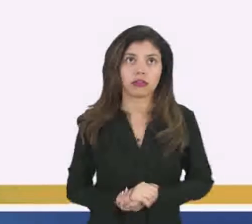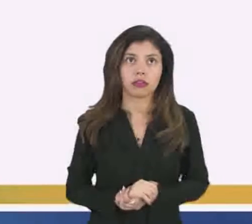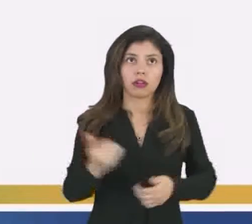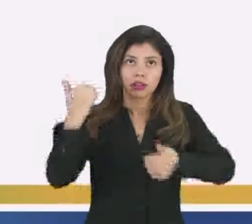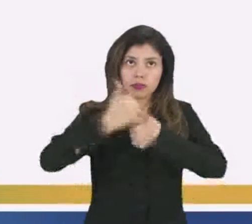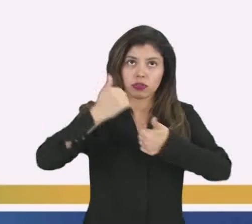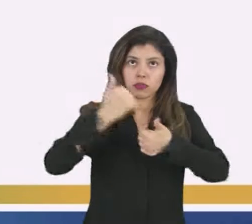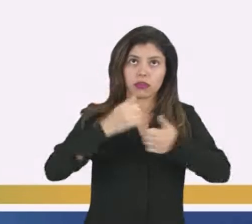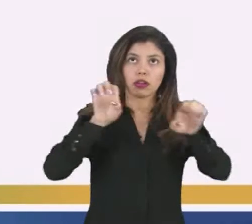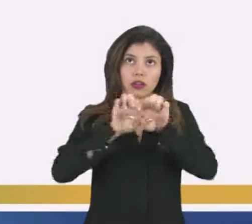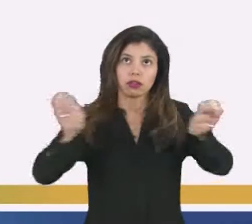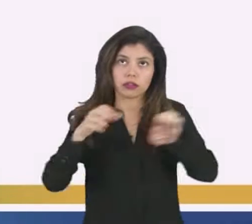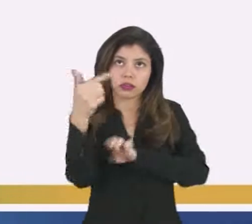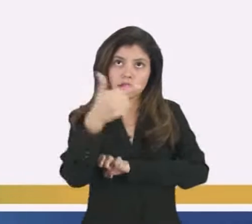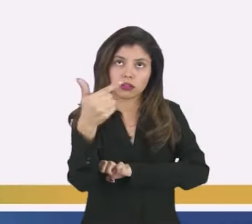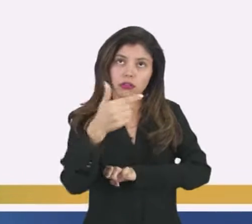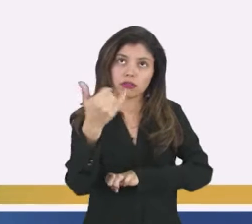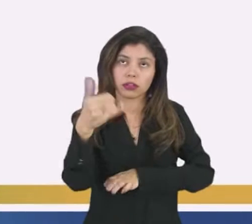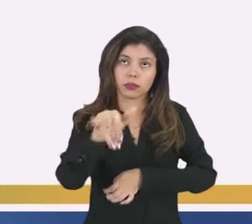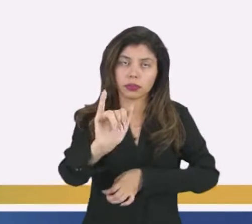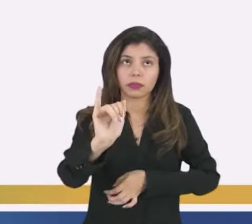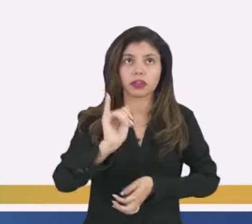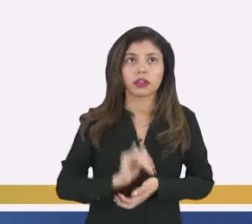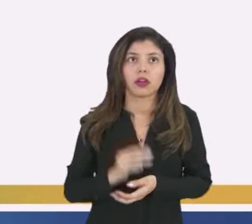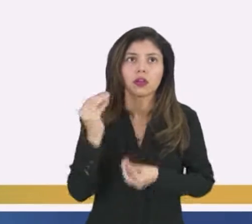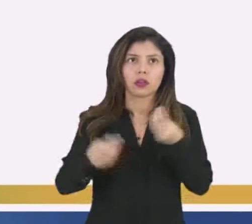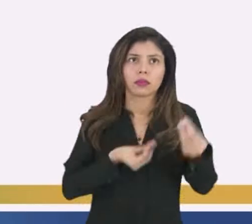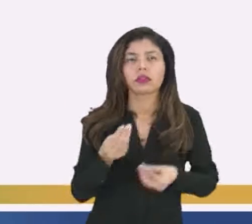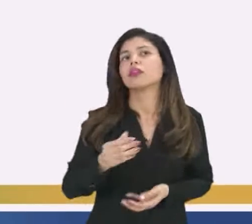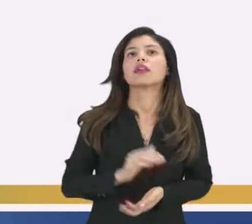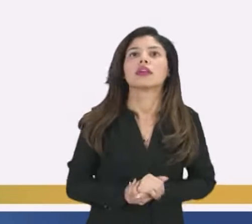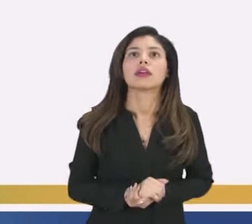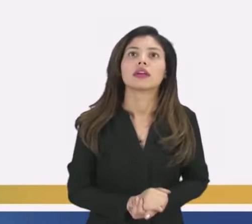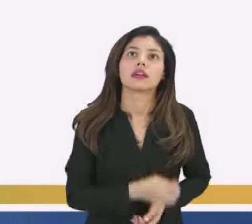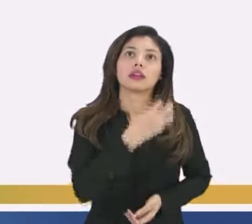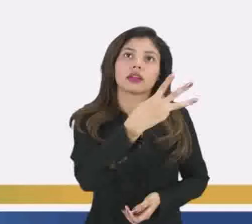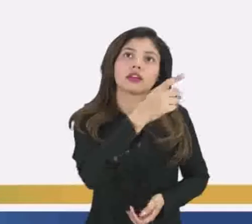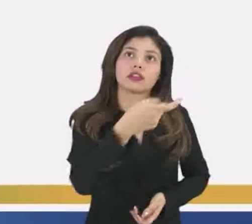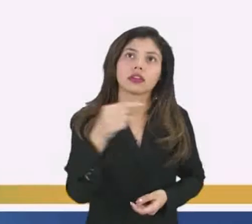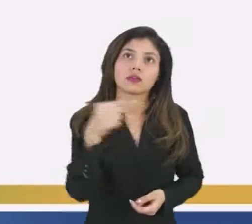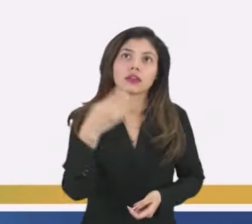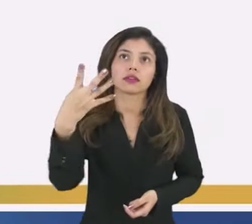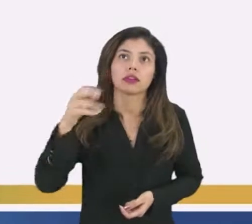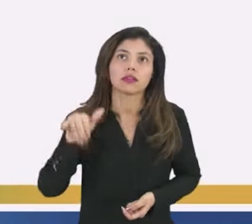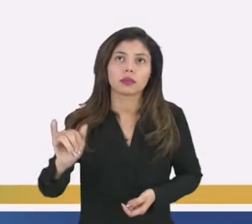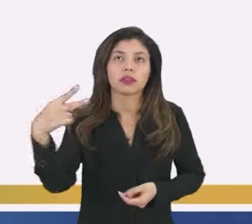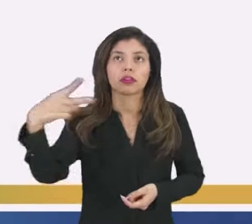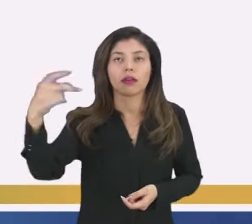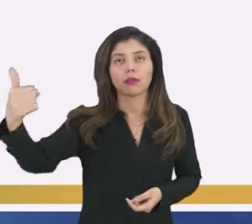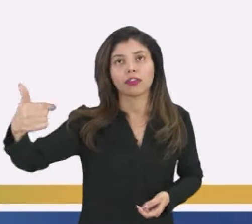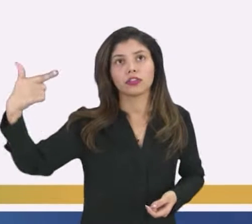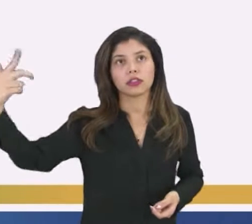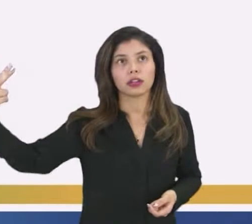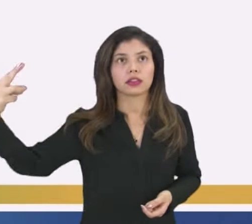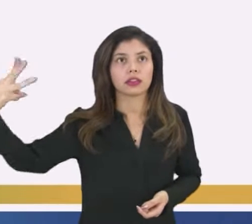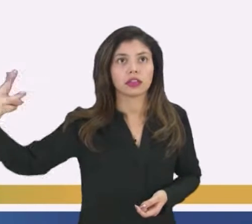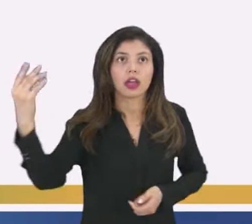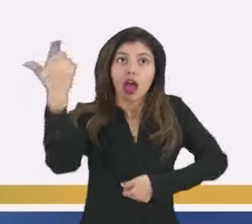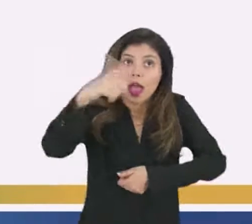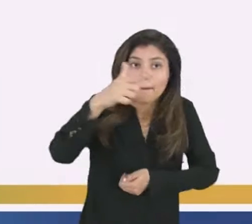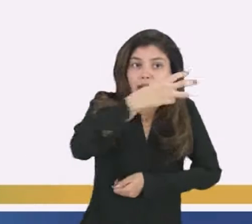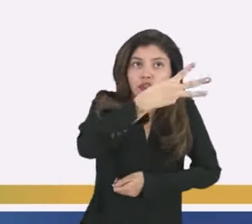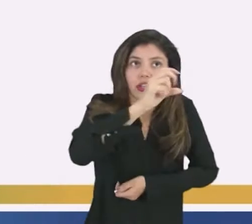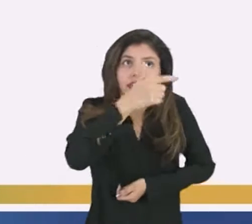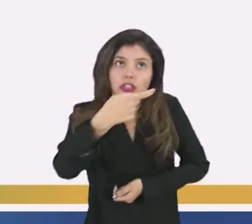e substituir na segunda. Tá? Como assim? Ó, 3x menos 4y igual a menos 23. Repete